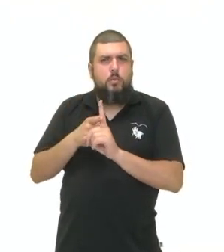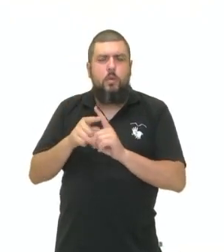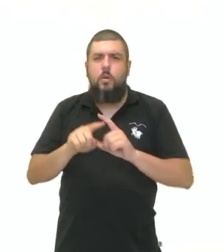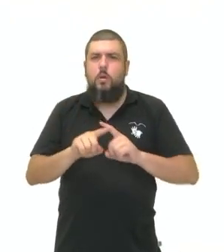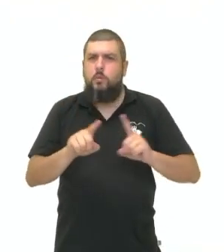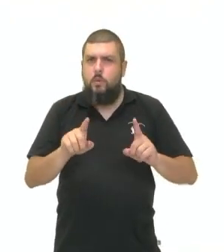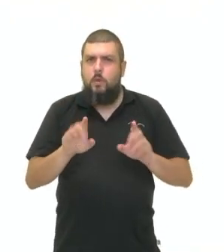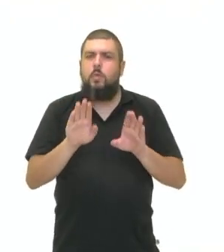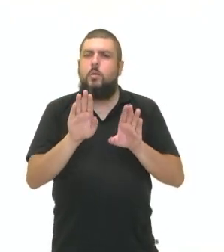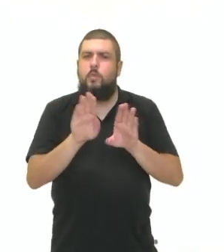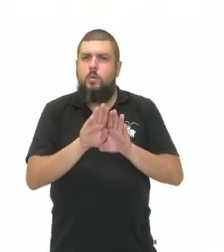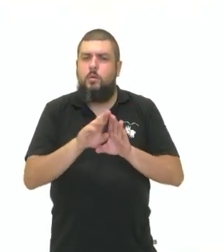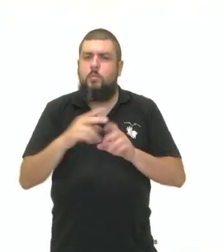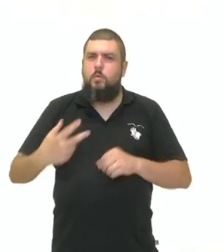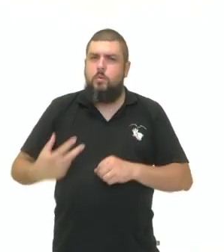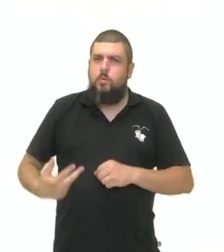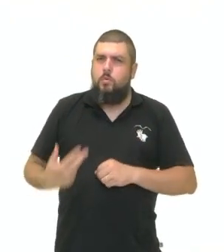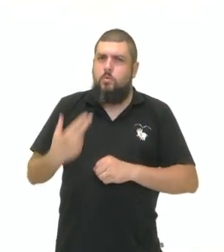anticoncepcional realizado no homem?